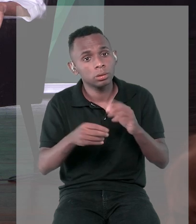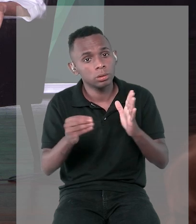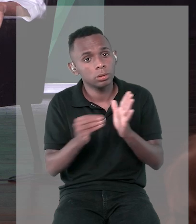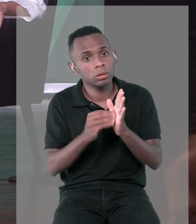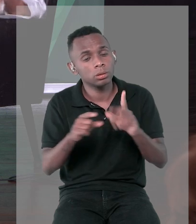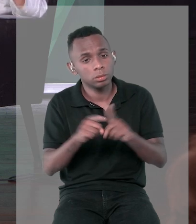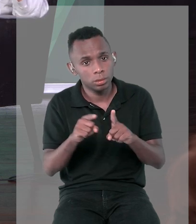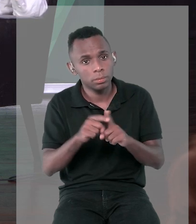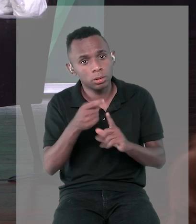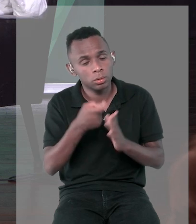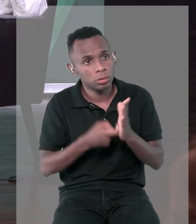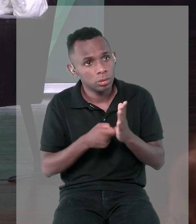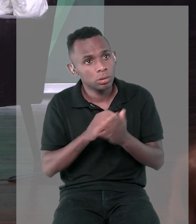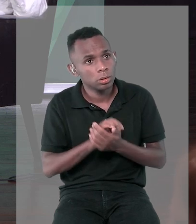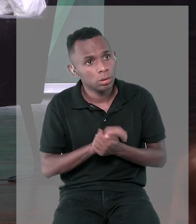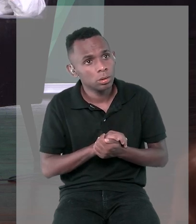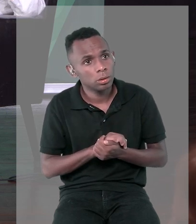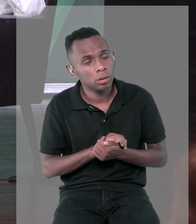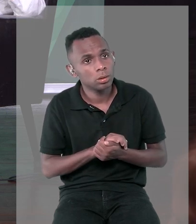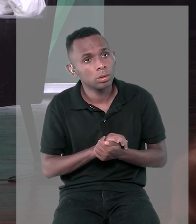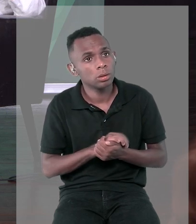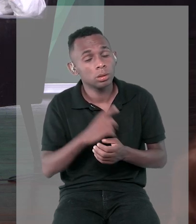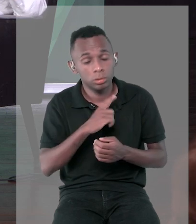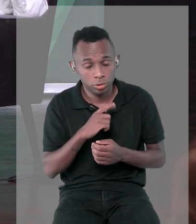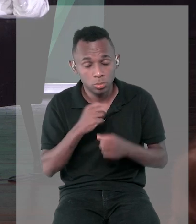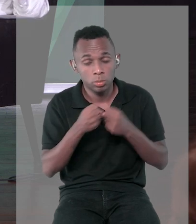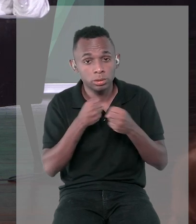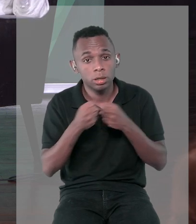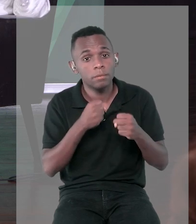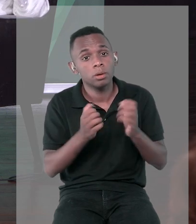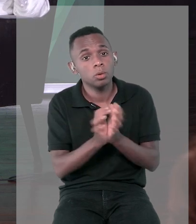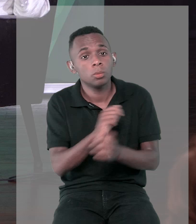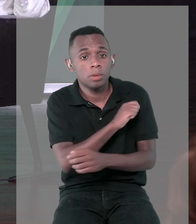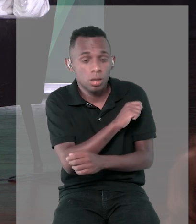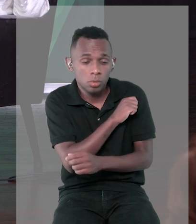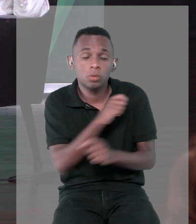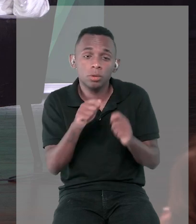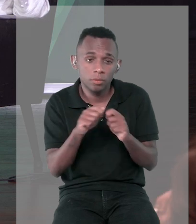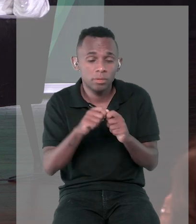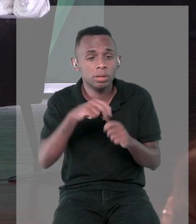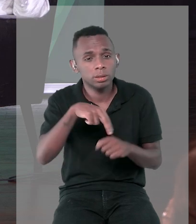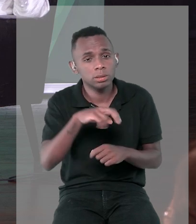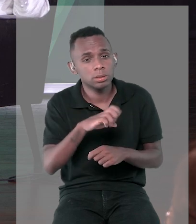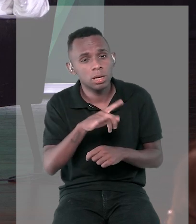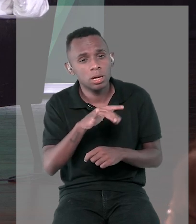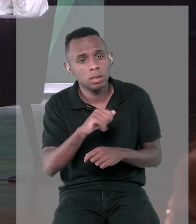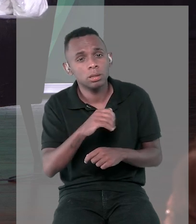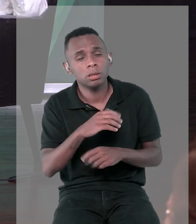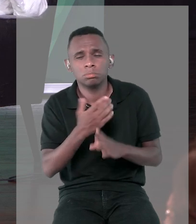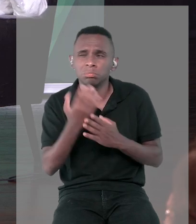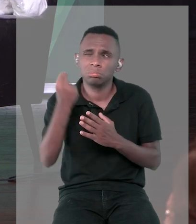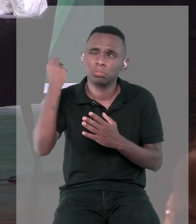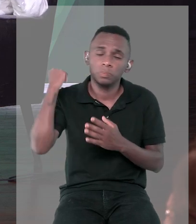também a Eu Nélida. não li, então. E tem mais, a Mas Nélida. mas- Eu tinha uma entrevista que meus alunos também fizeram com a Nélida, antiga a